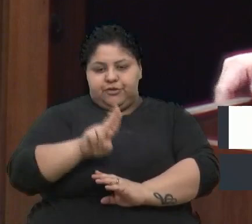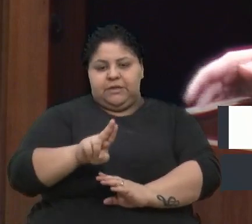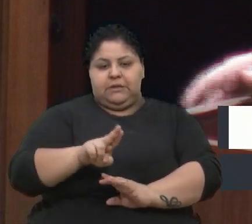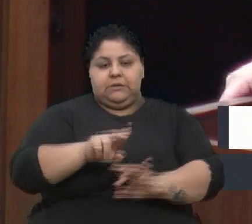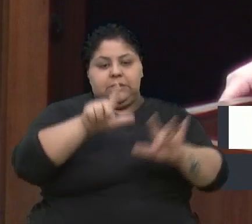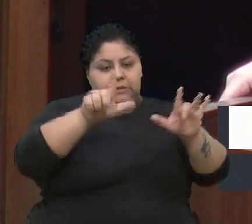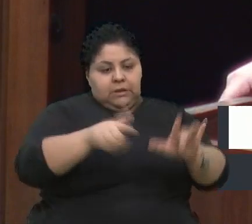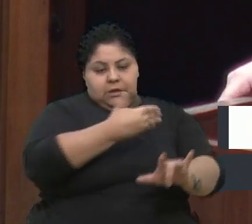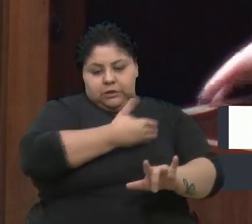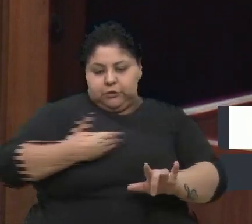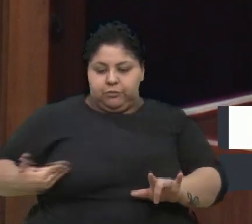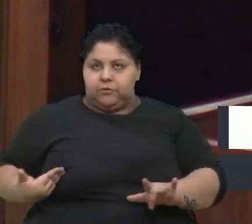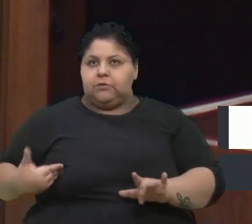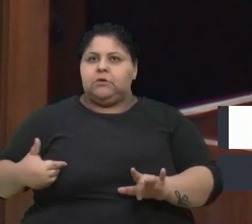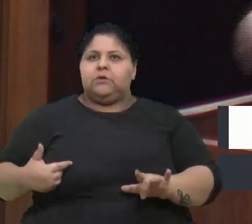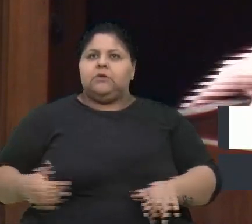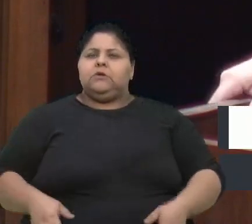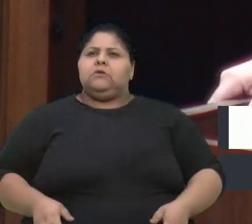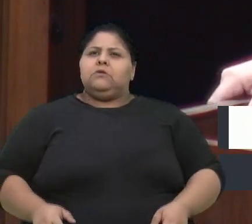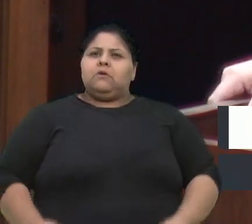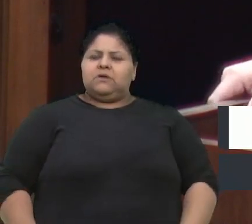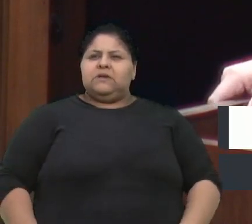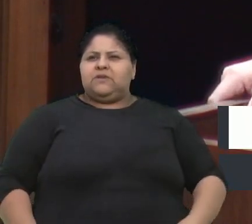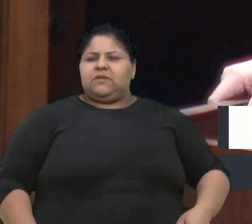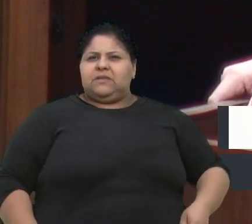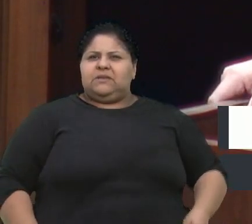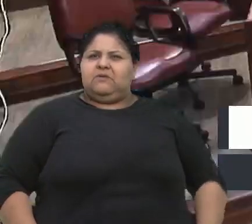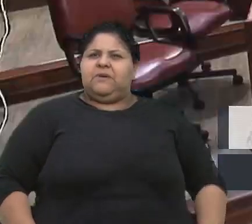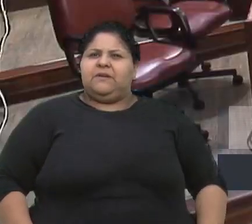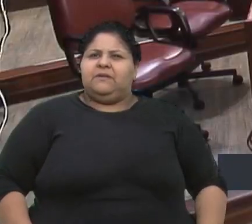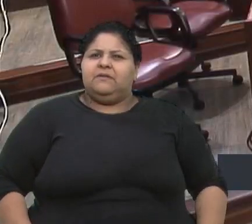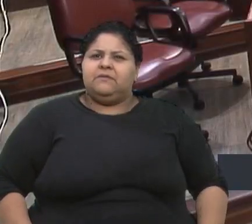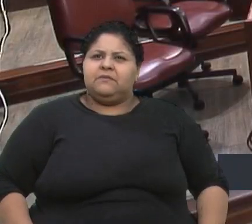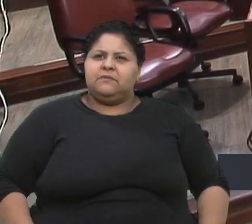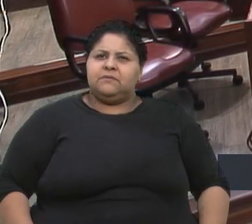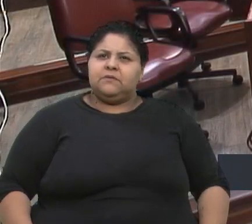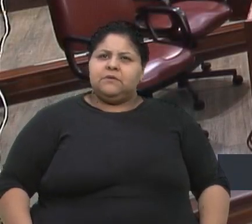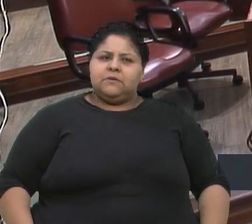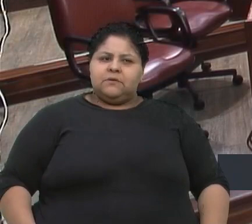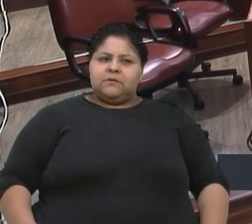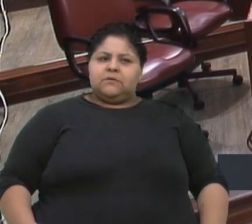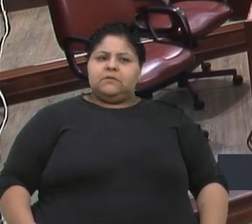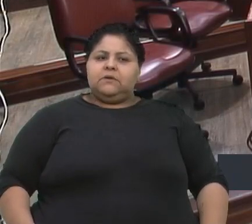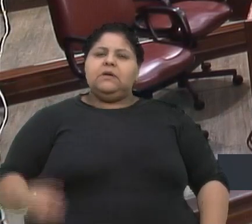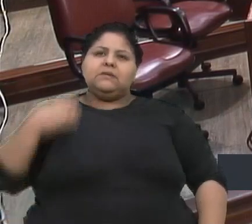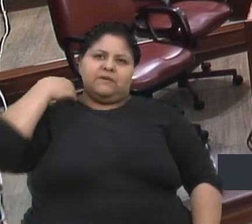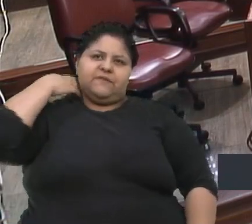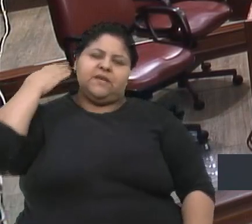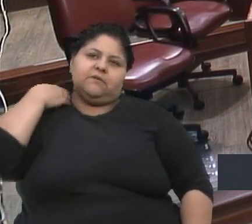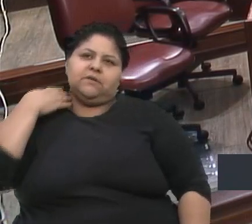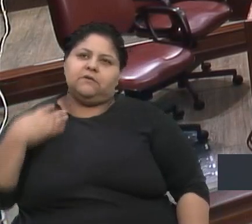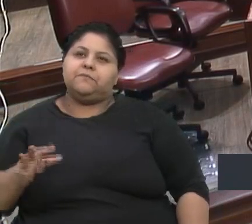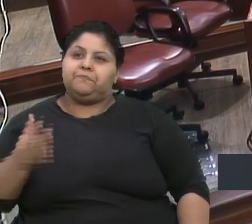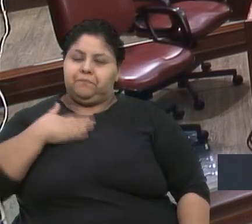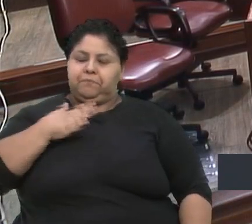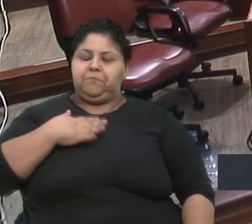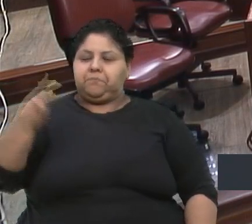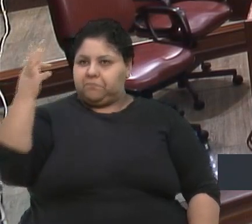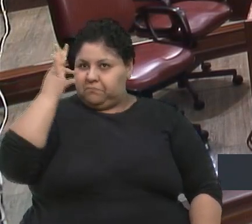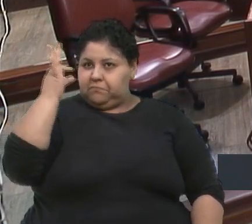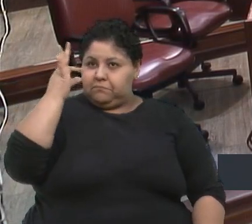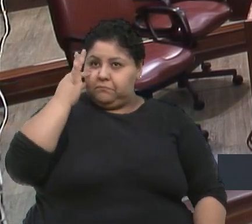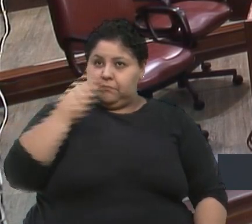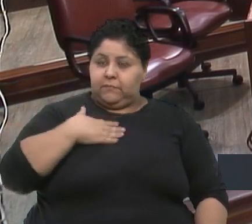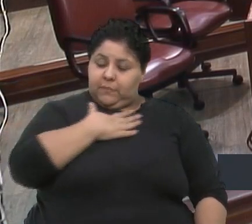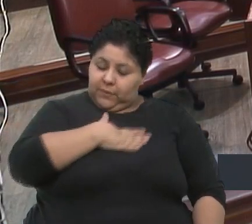públicas. Alguém pediu a parte? O vereador Wes. Vereador Lucas, eu estava presente ali nesse ato, o senhor muito